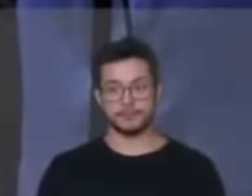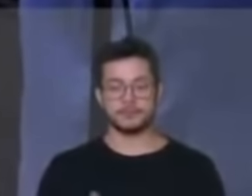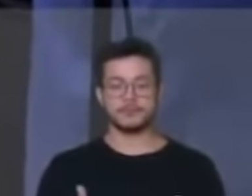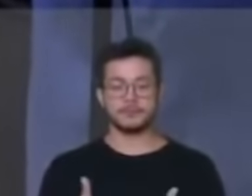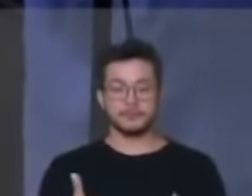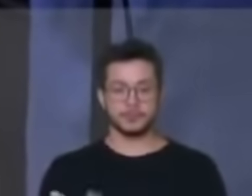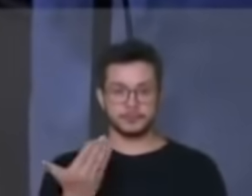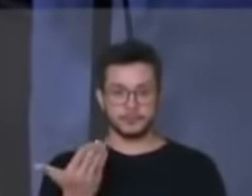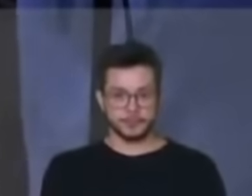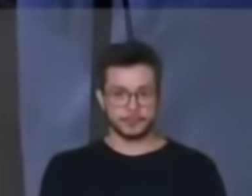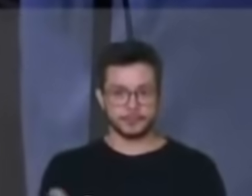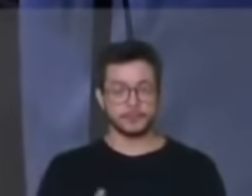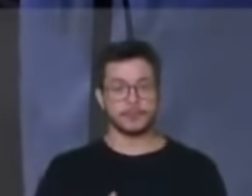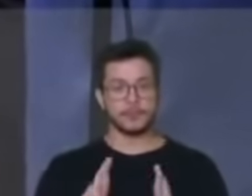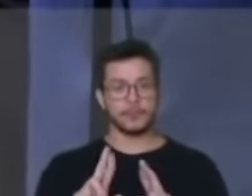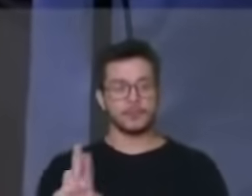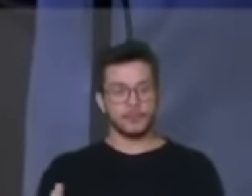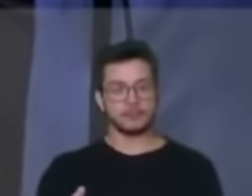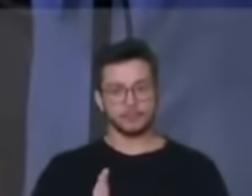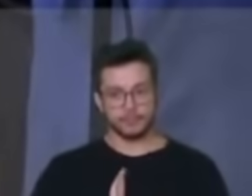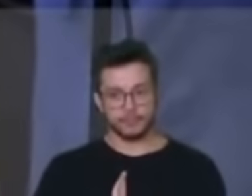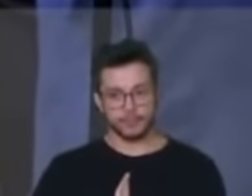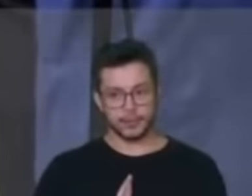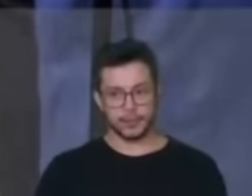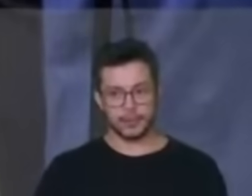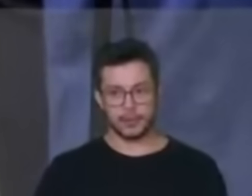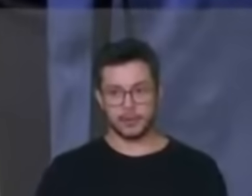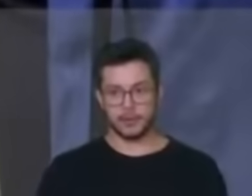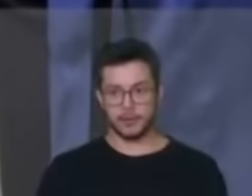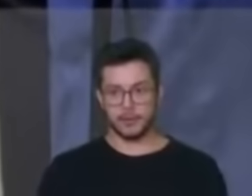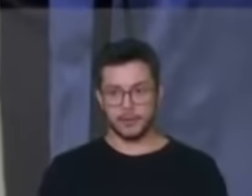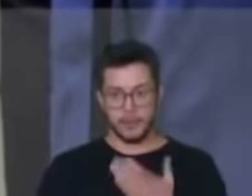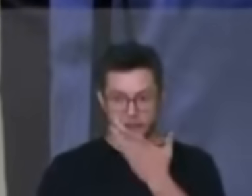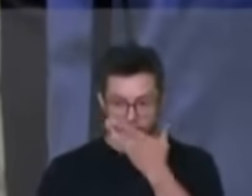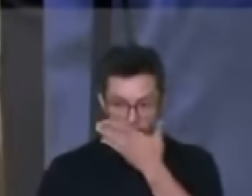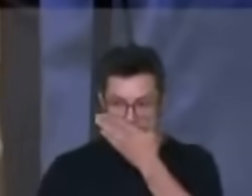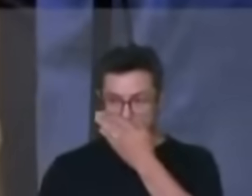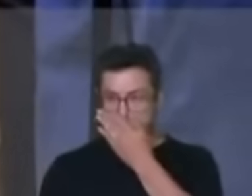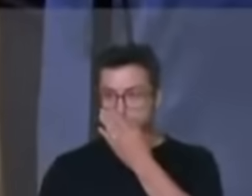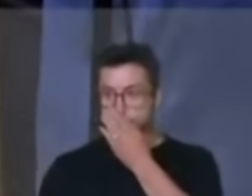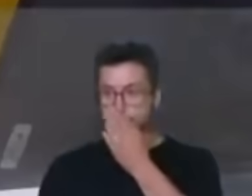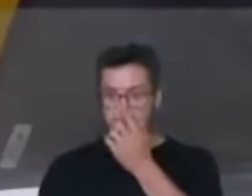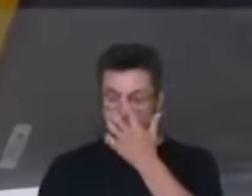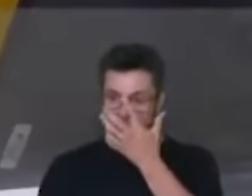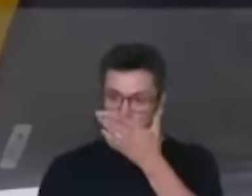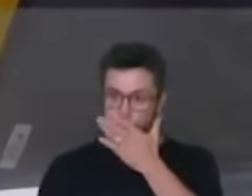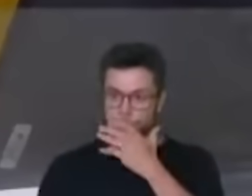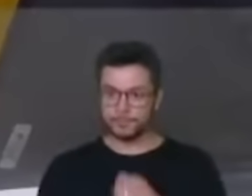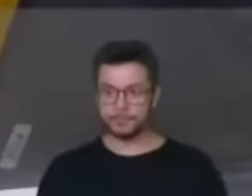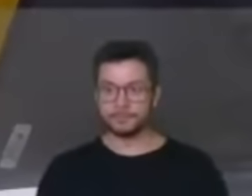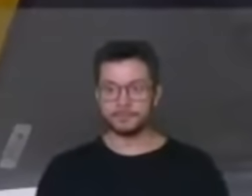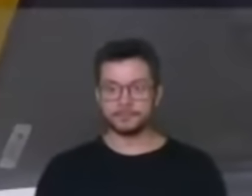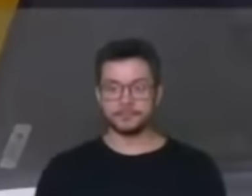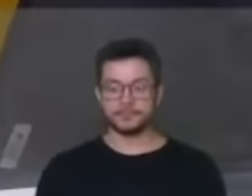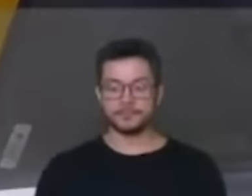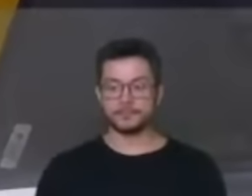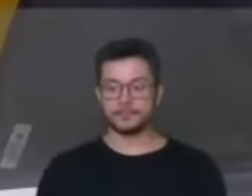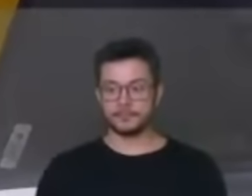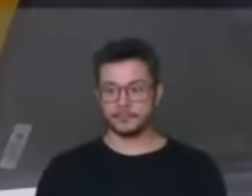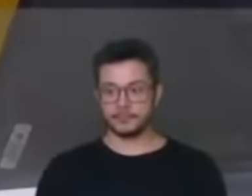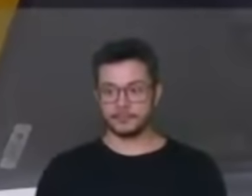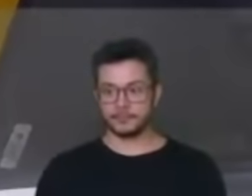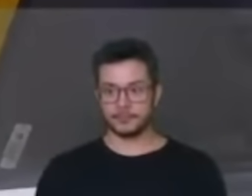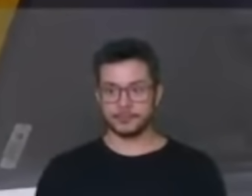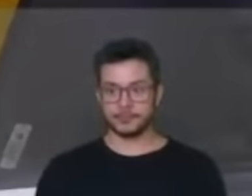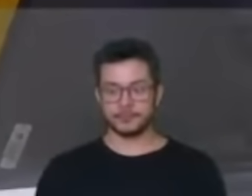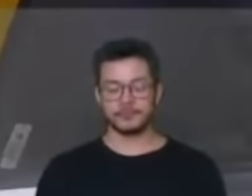ordem. Espero resposta da Vossa Excelência pela presidência dessa casa. Deputado Boulos, com todo respeito que tem a Vossa